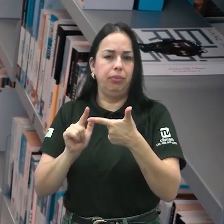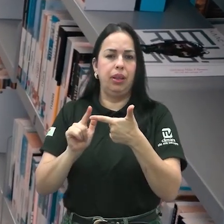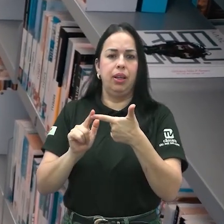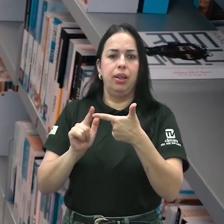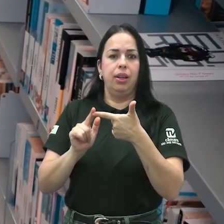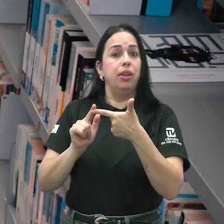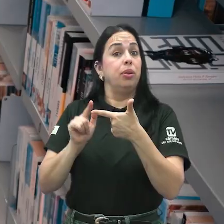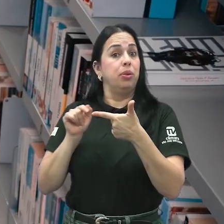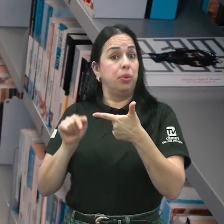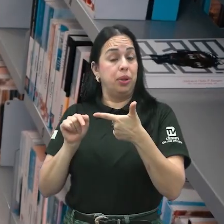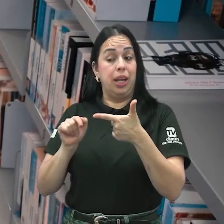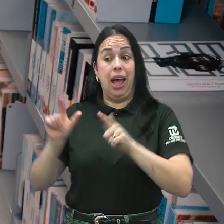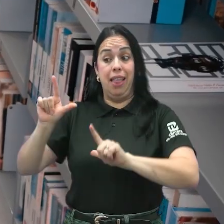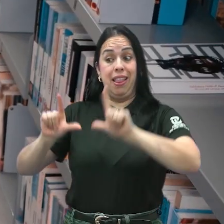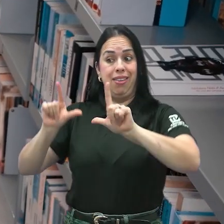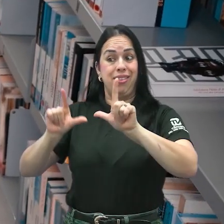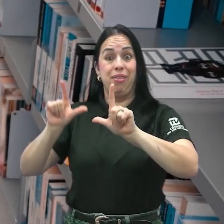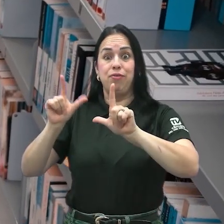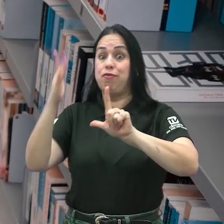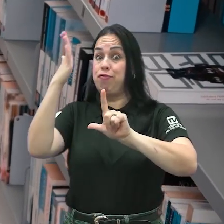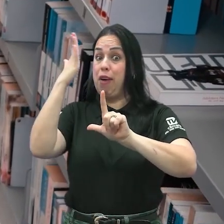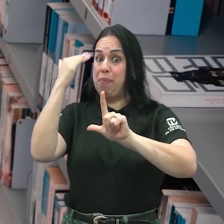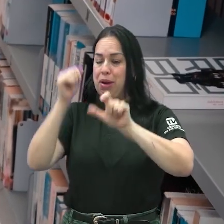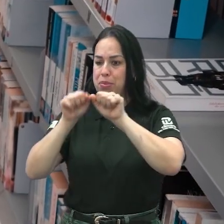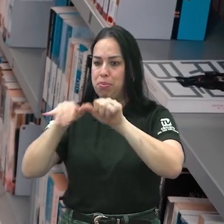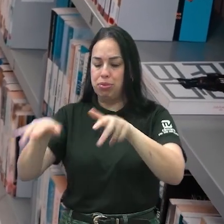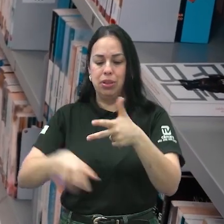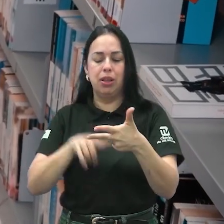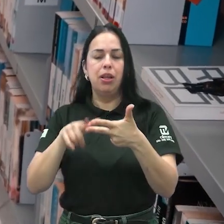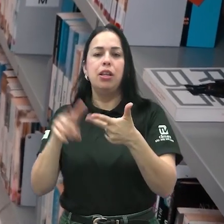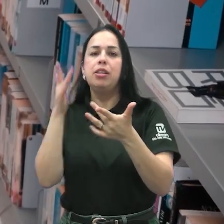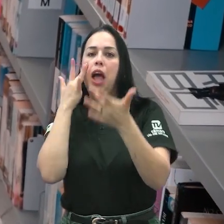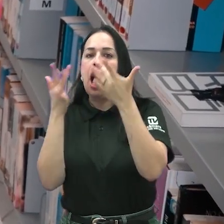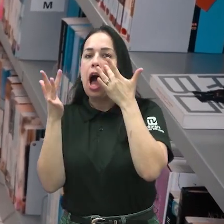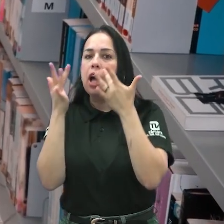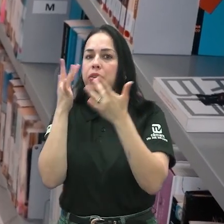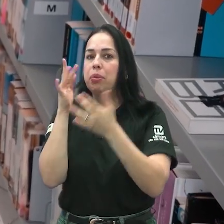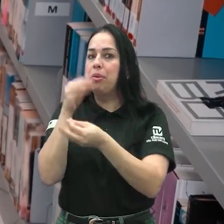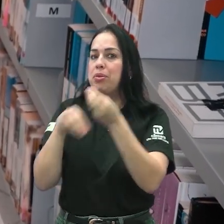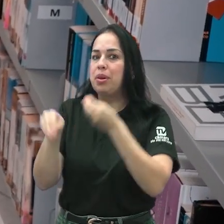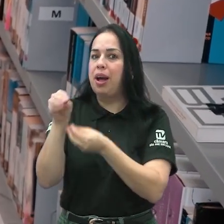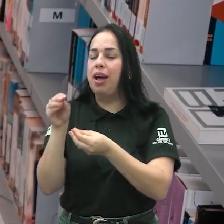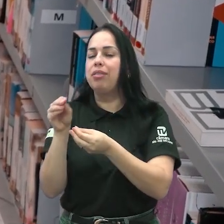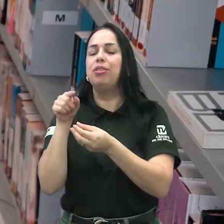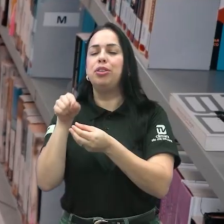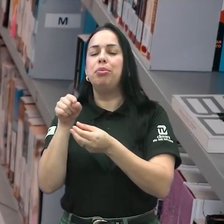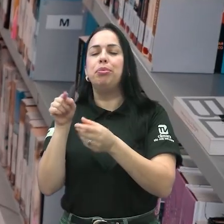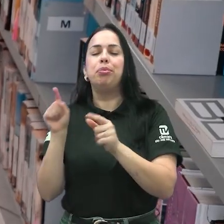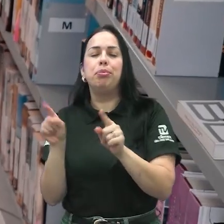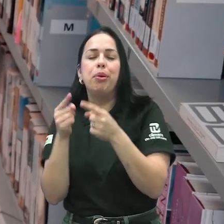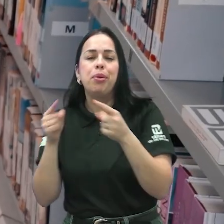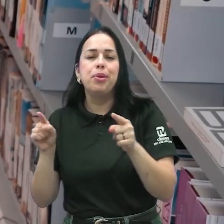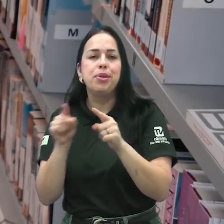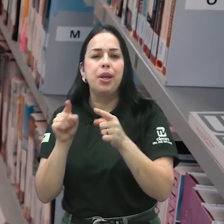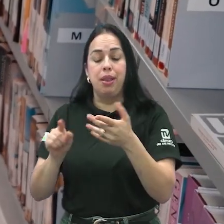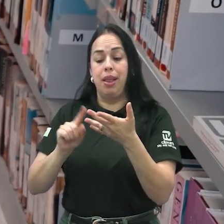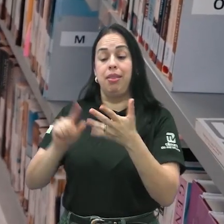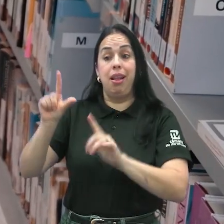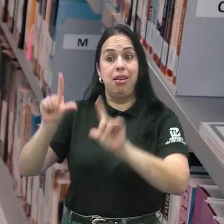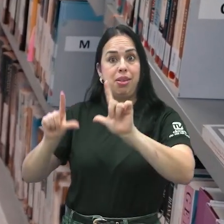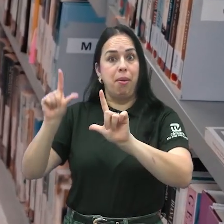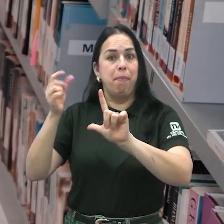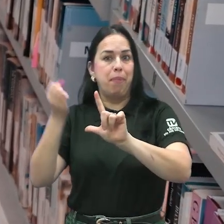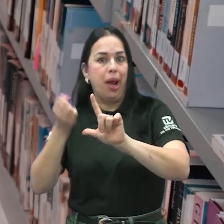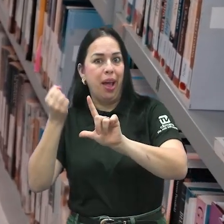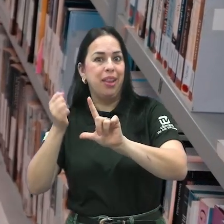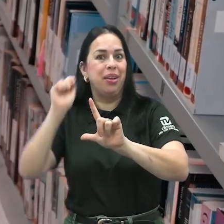de popularização da TV, de musicais no cinema, ainda na época dos filmes em preto e branco. Mas e se eu te